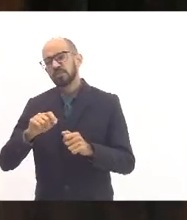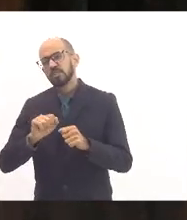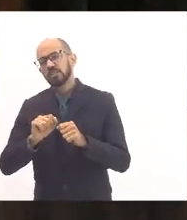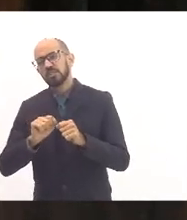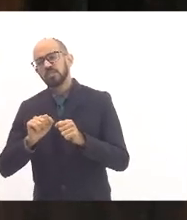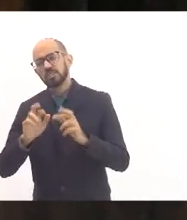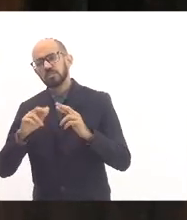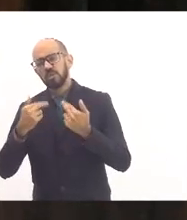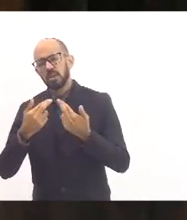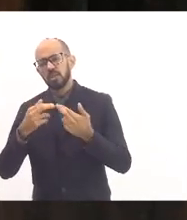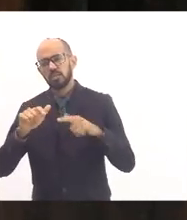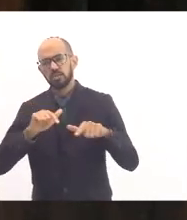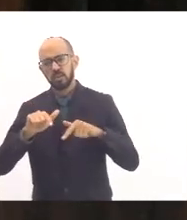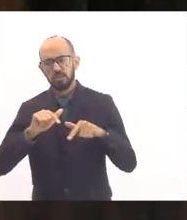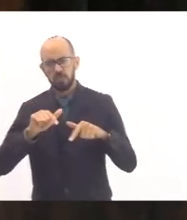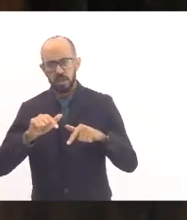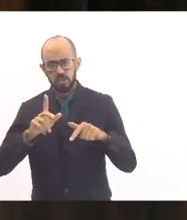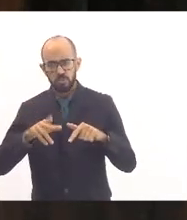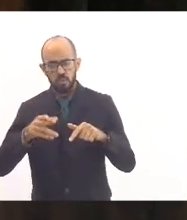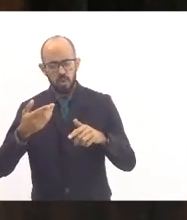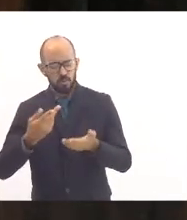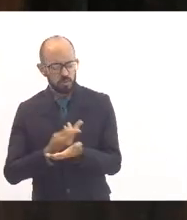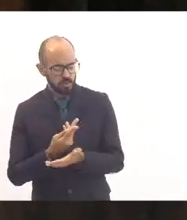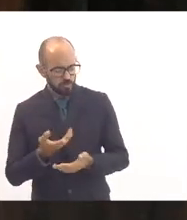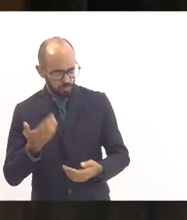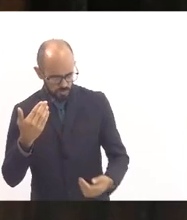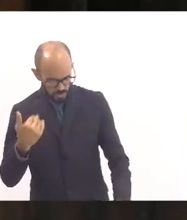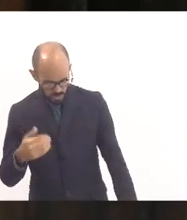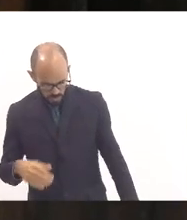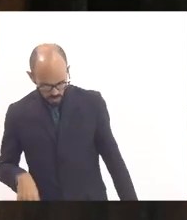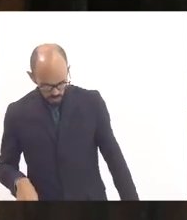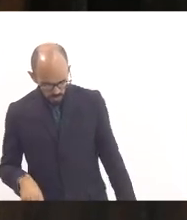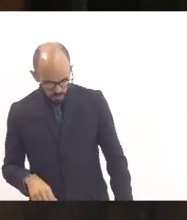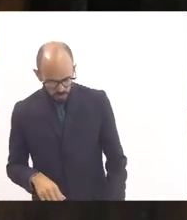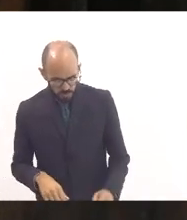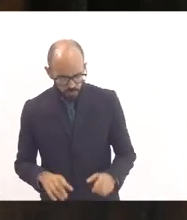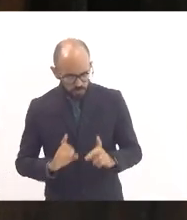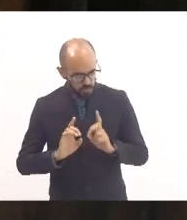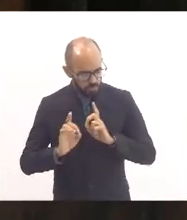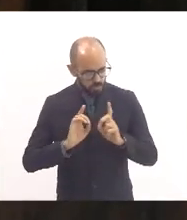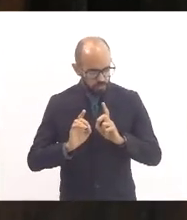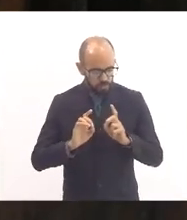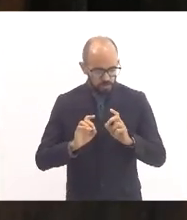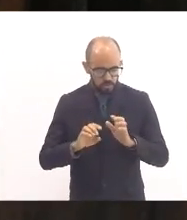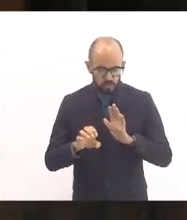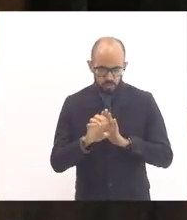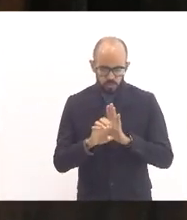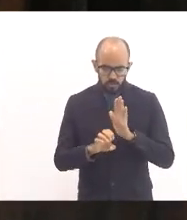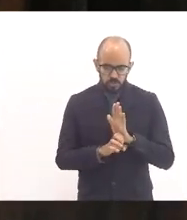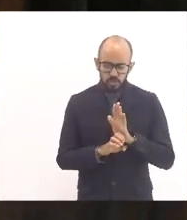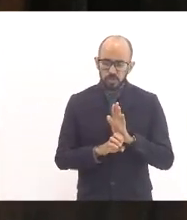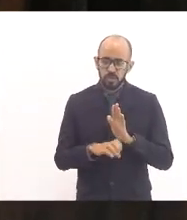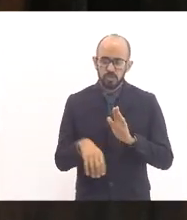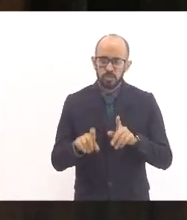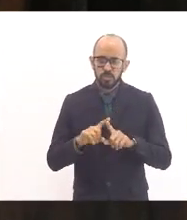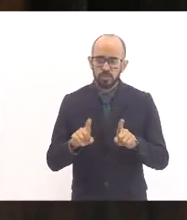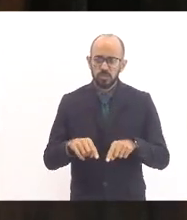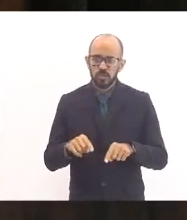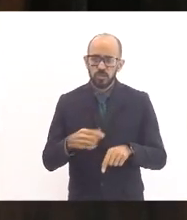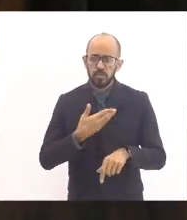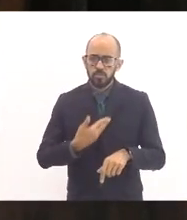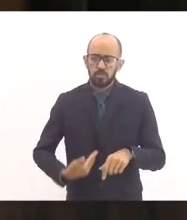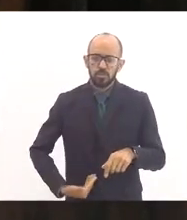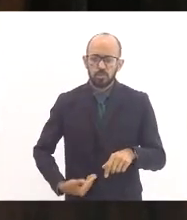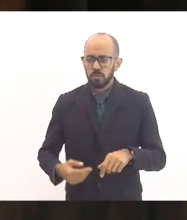de trabalho como tivemos em outras oportunidades discutindo estatuto do servidor público discutindo as questões